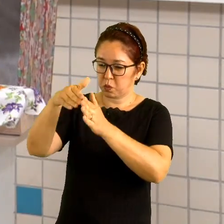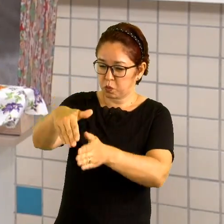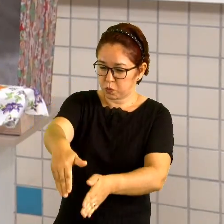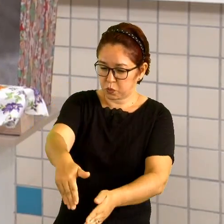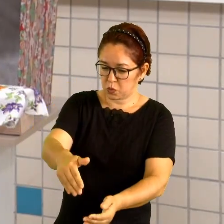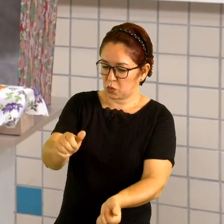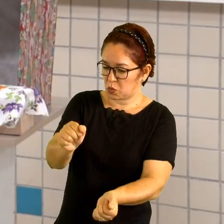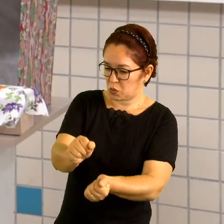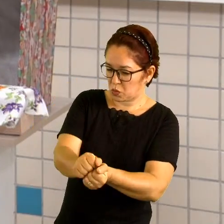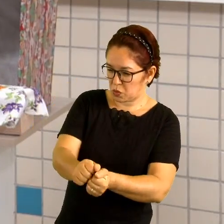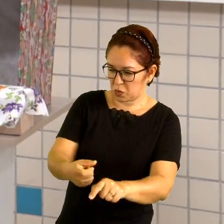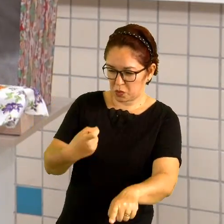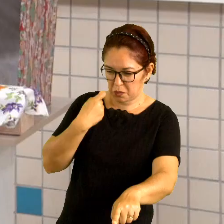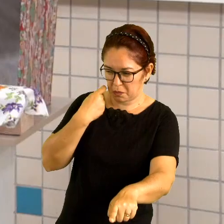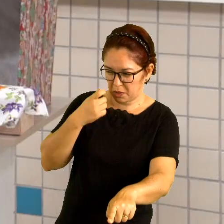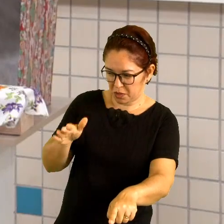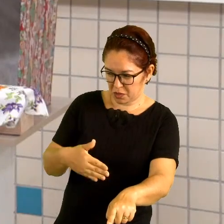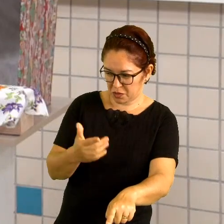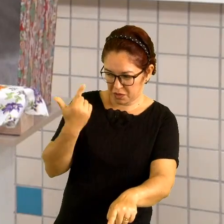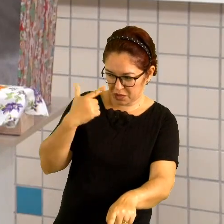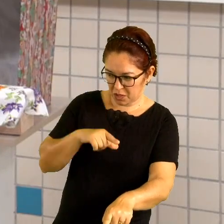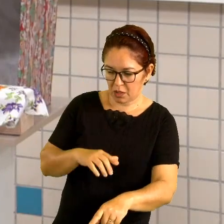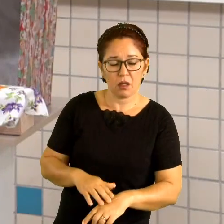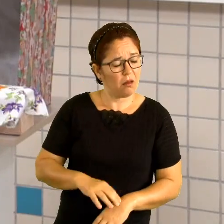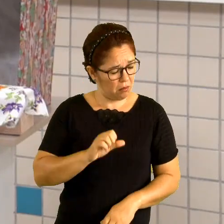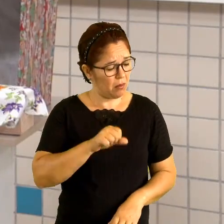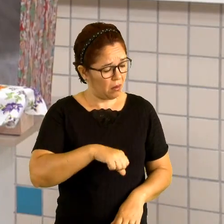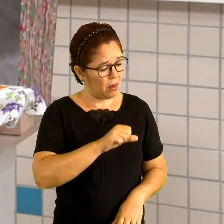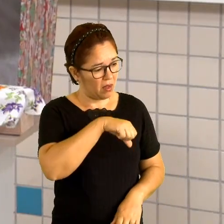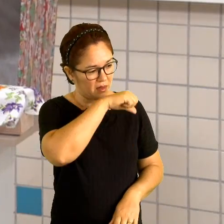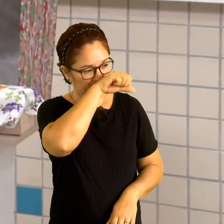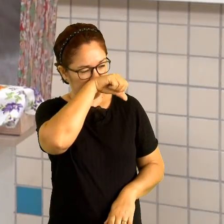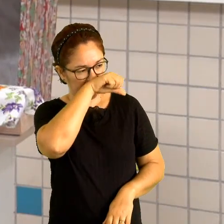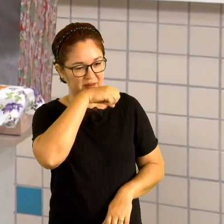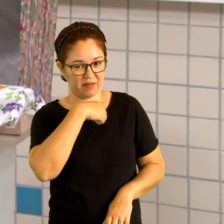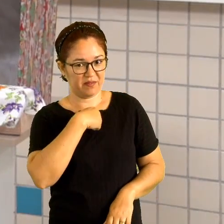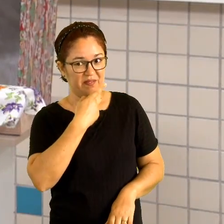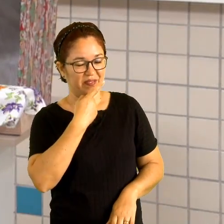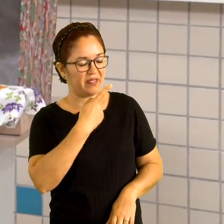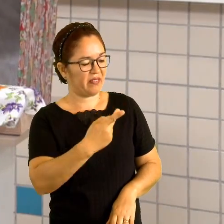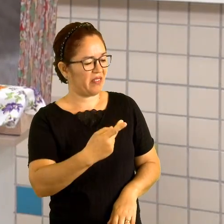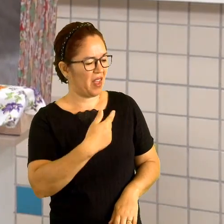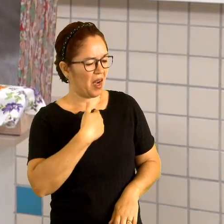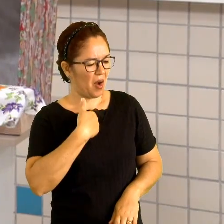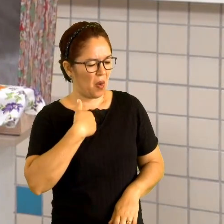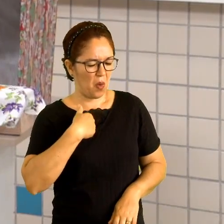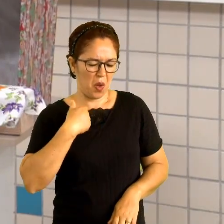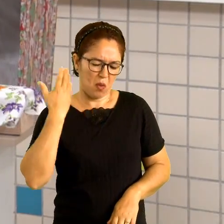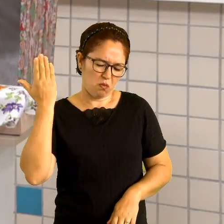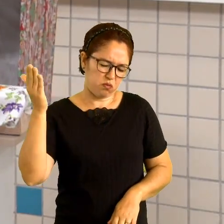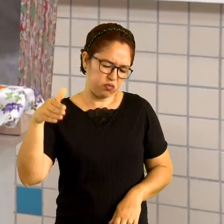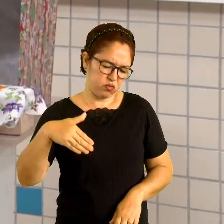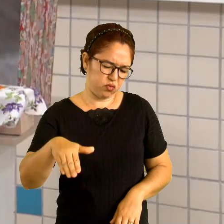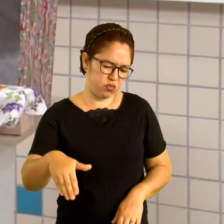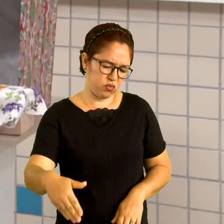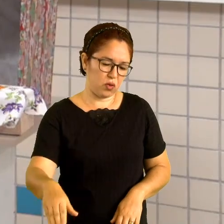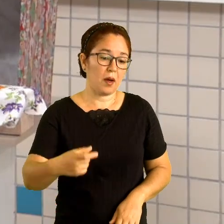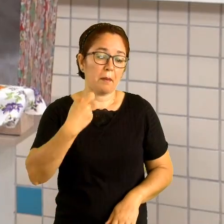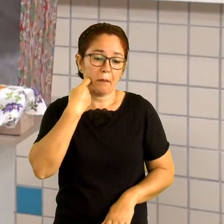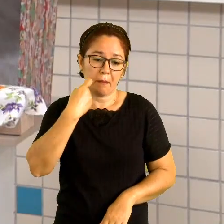E o porco falou: sim, eu nado até mais fundo que um peixe.